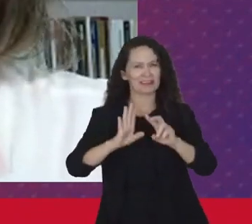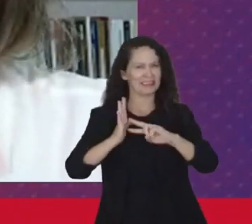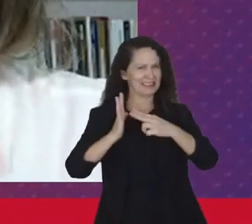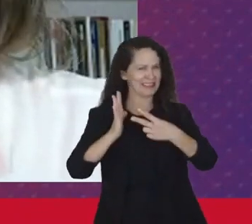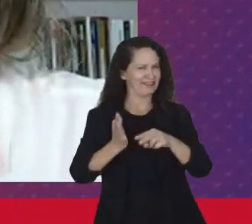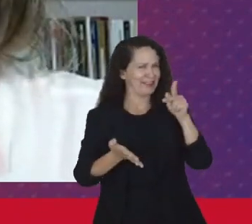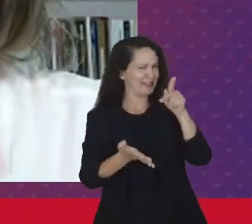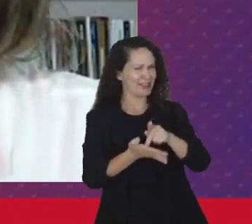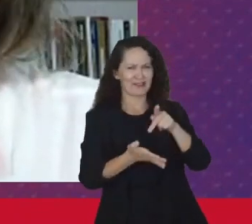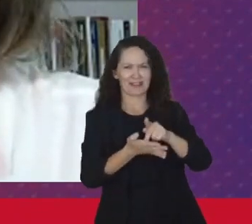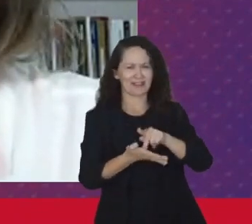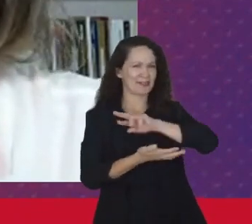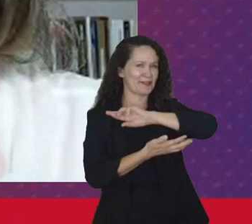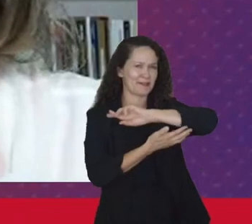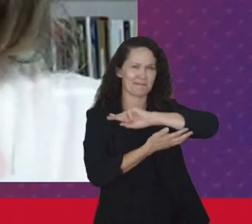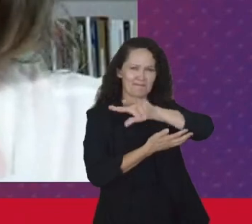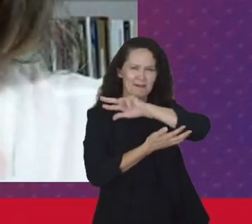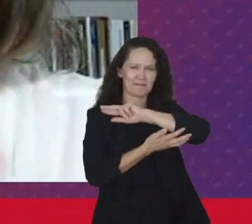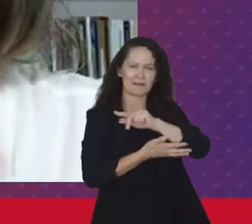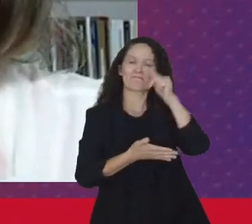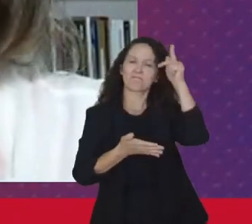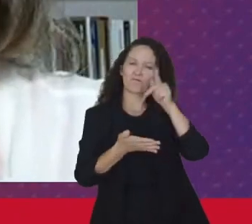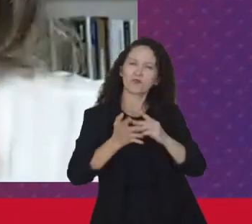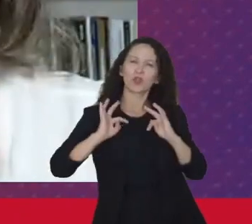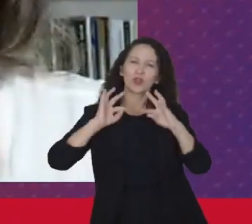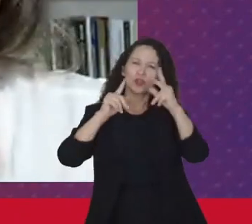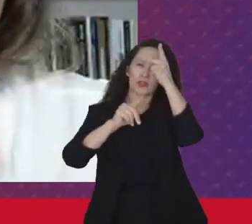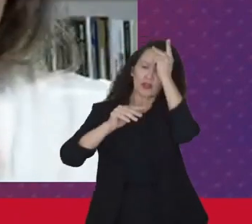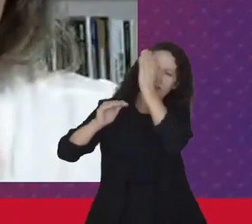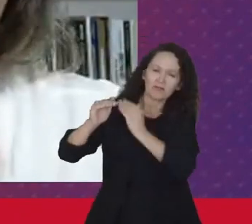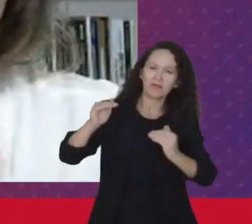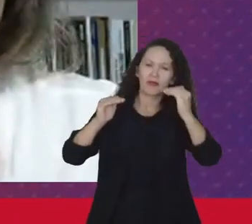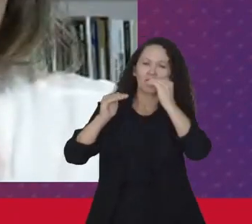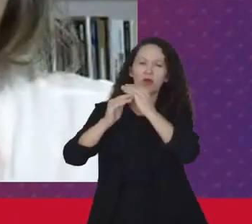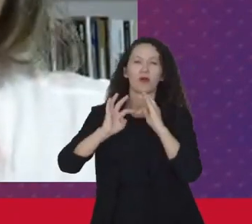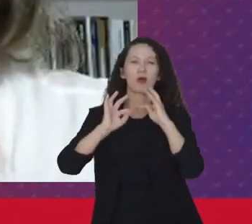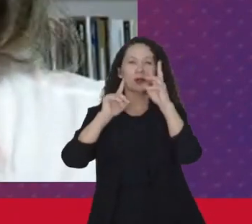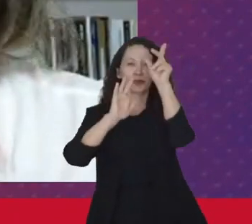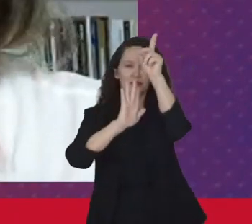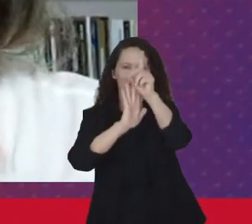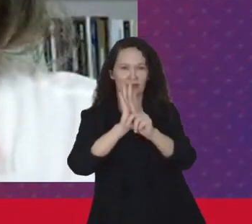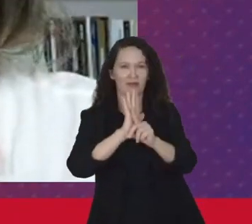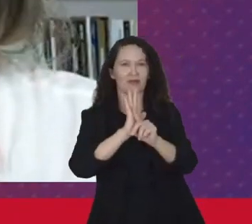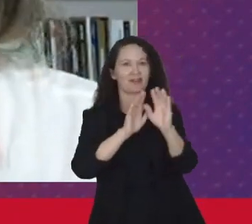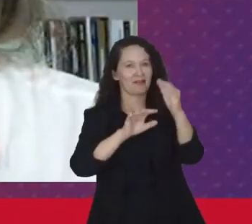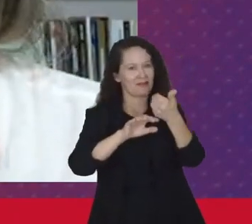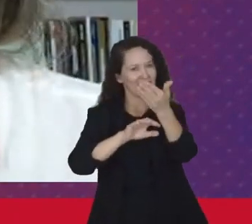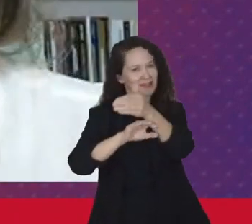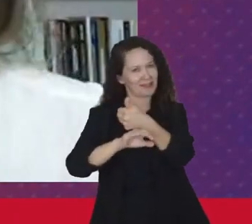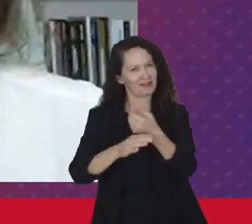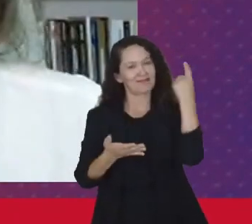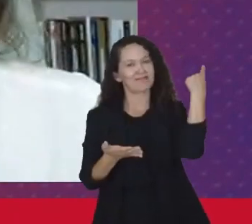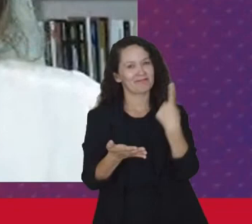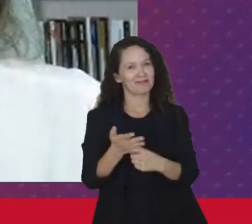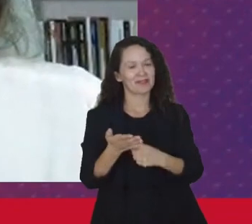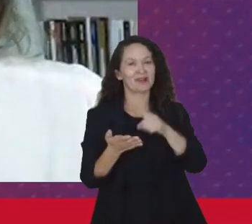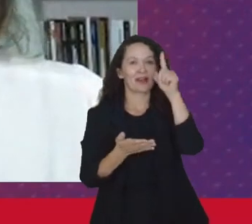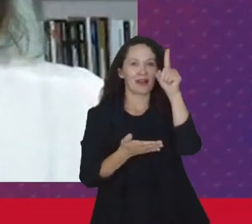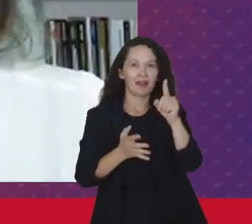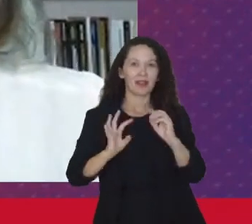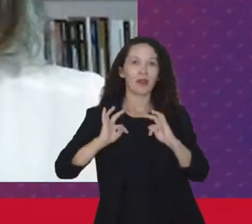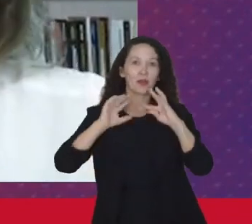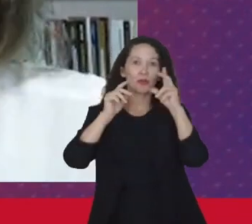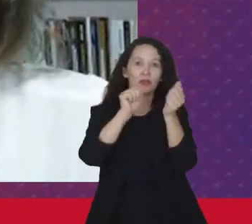A inclusão é plena, é efetiva, é de todas as pessoas, a todos os direitos, e o compromisso é com